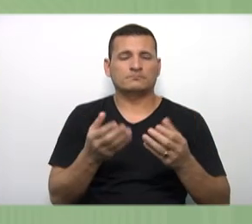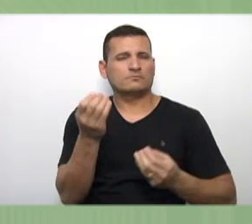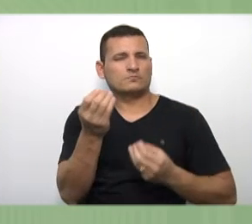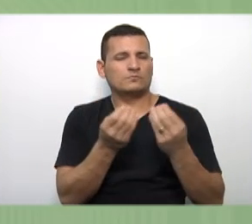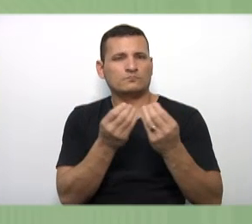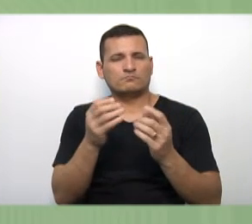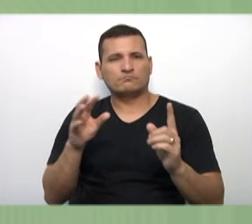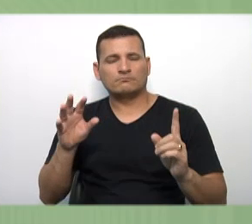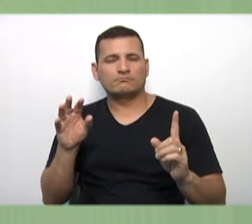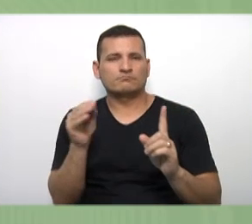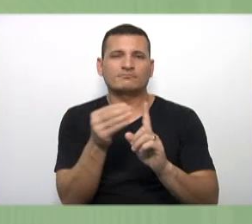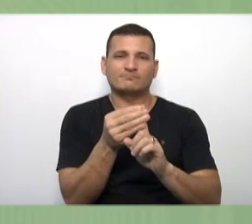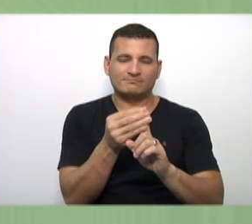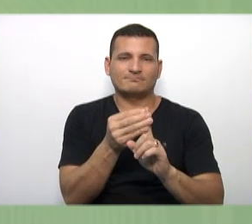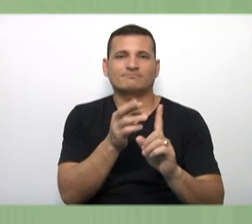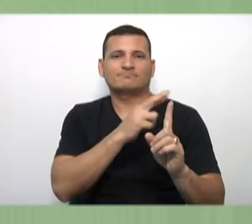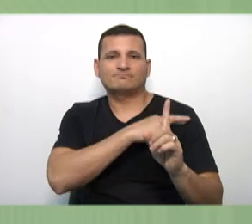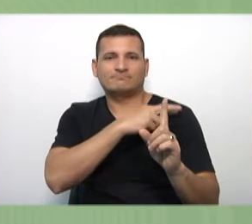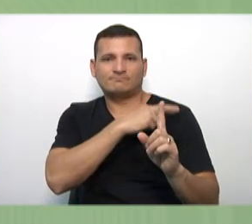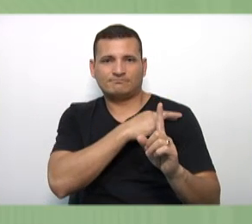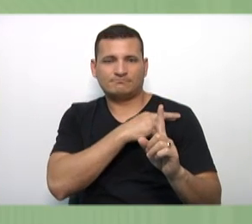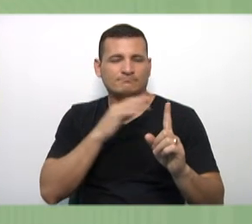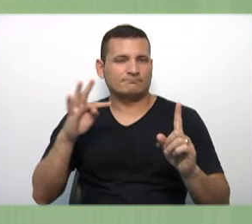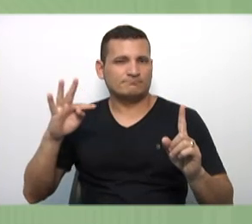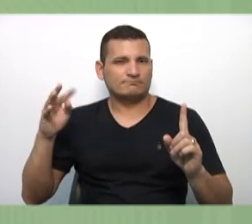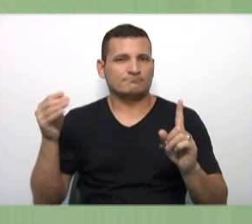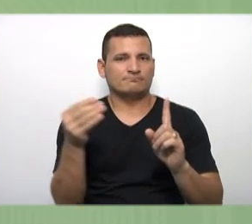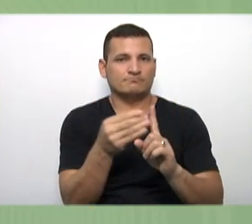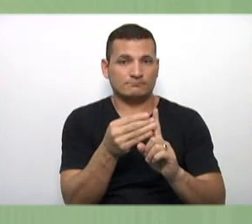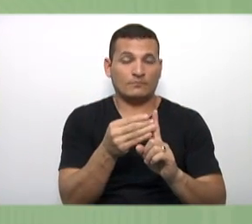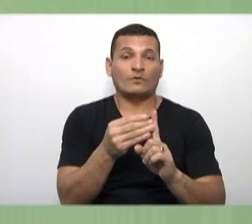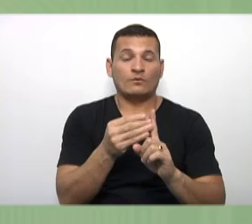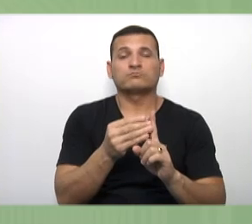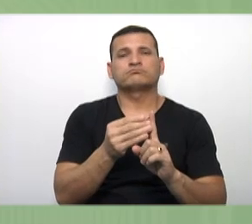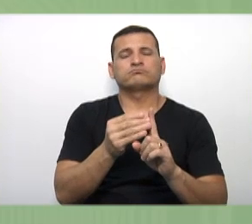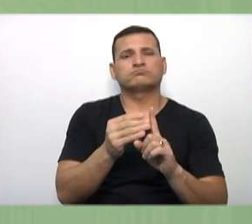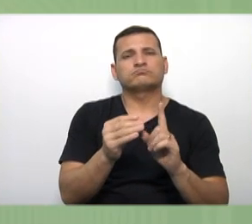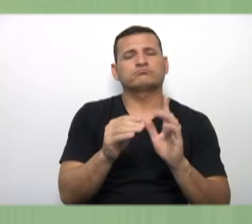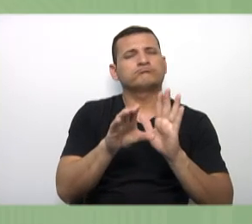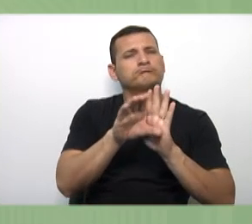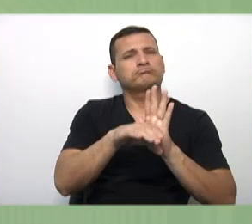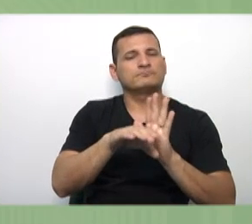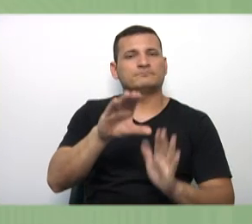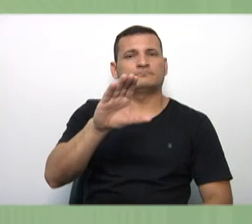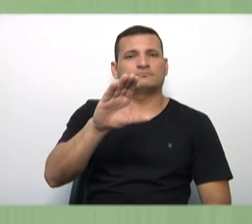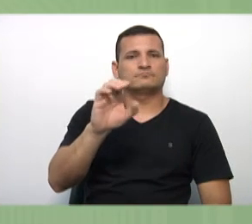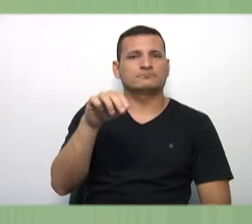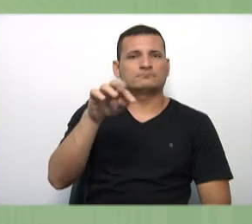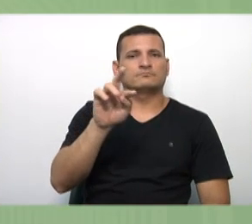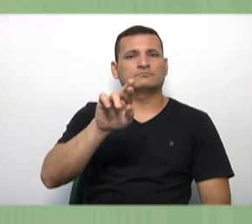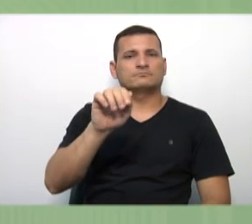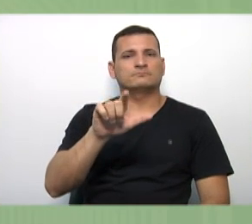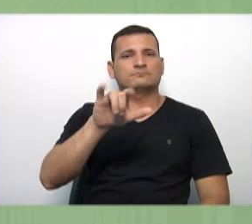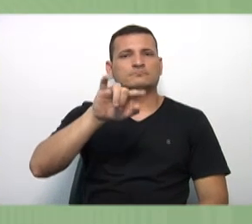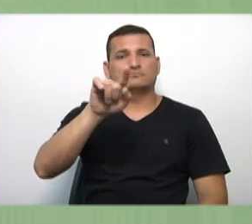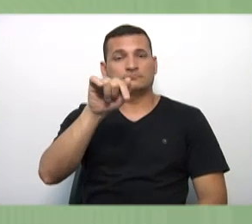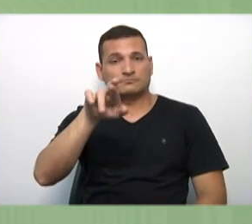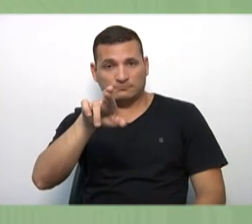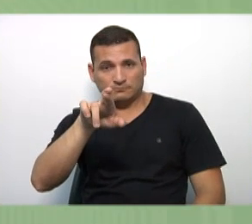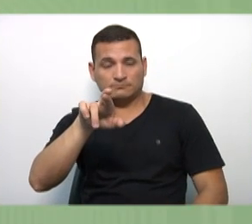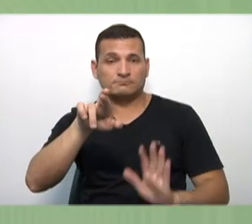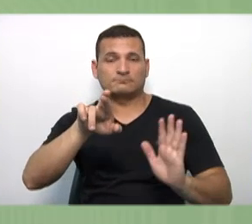centralização e descentralização, começando pelo conceito de centralizar. O que é centralizar? Centralizar